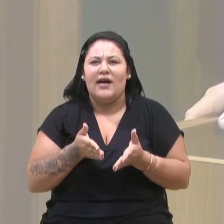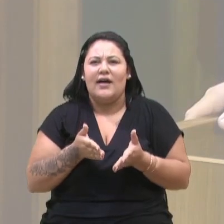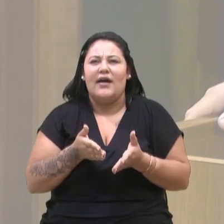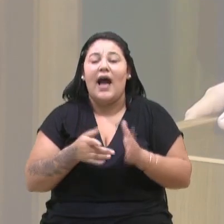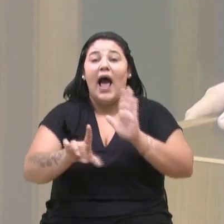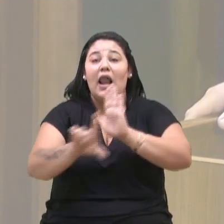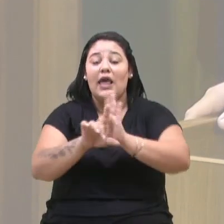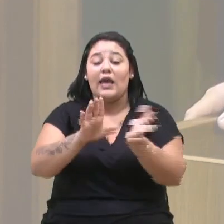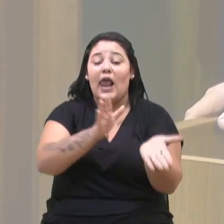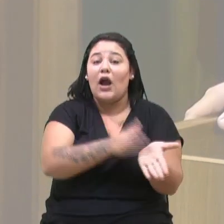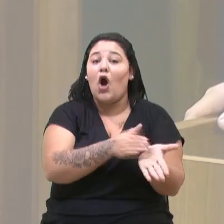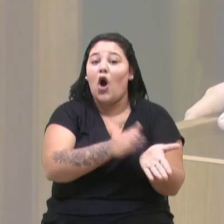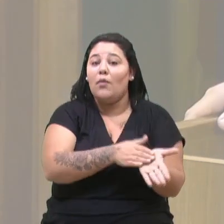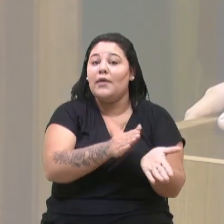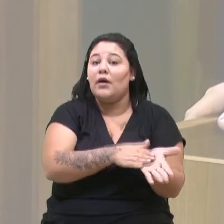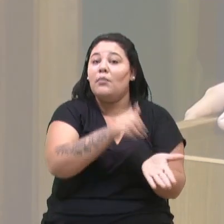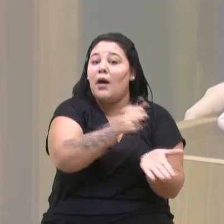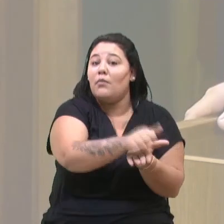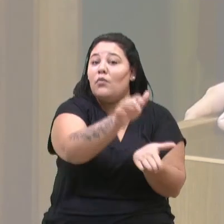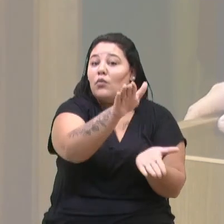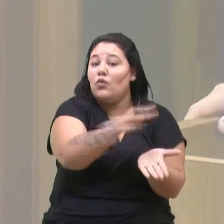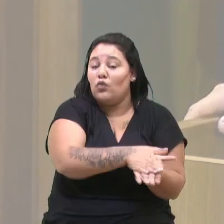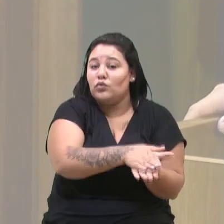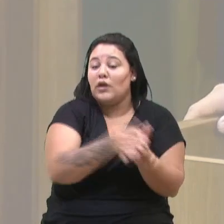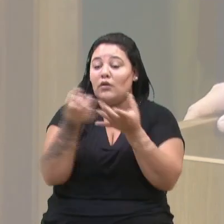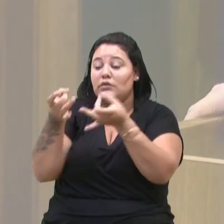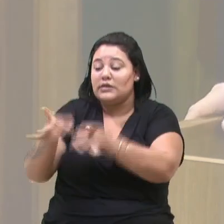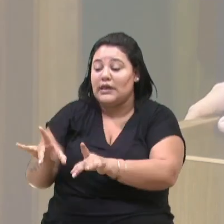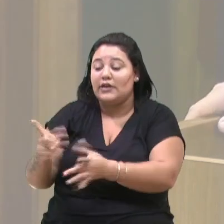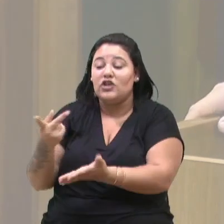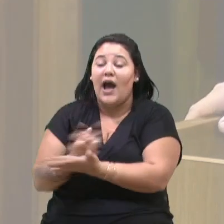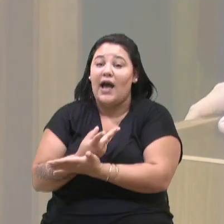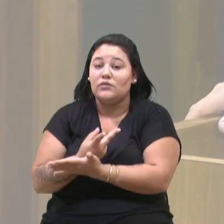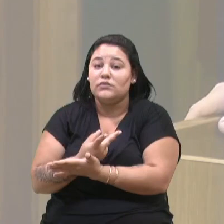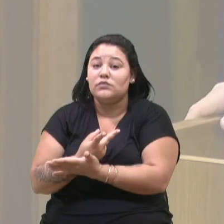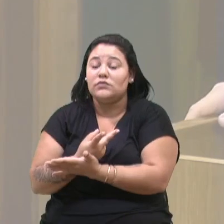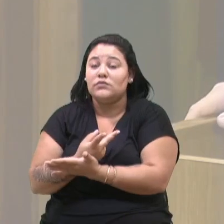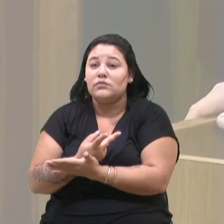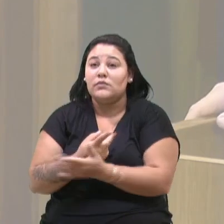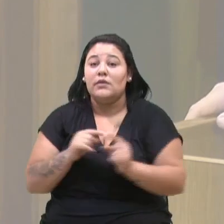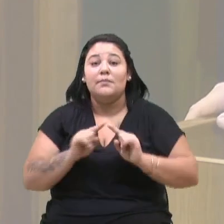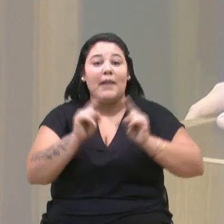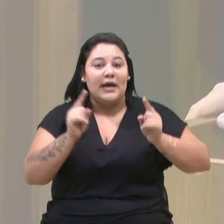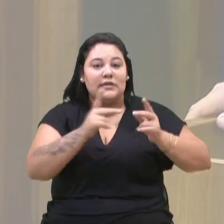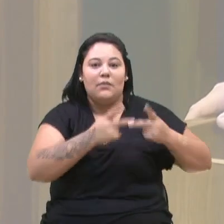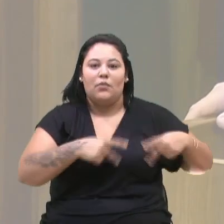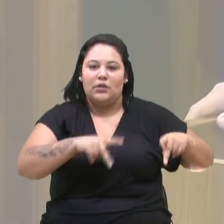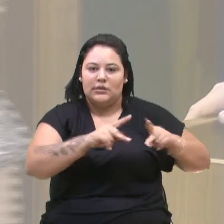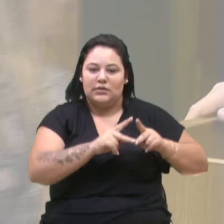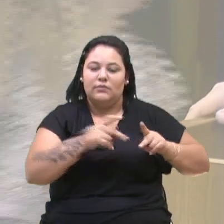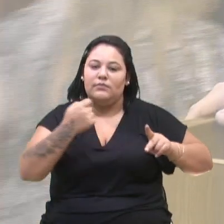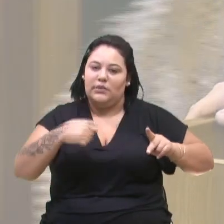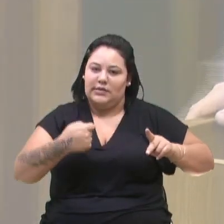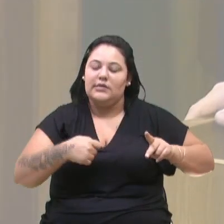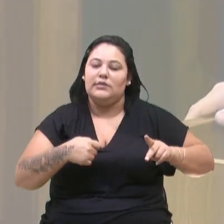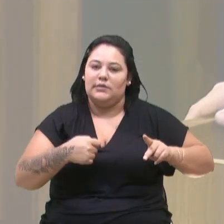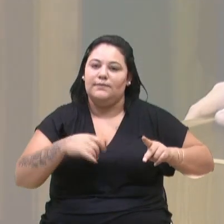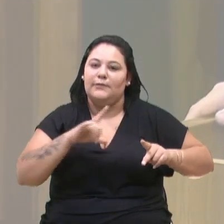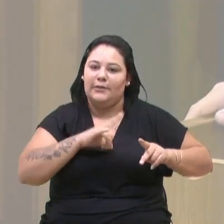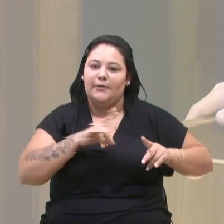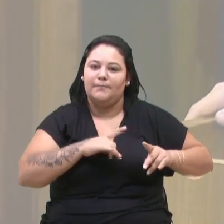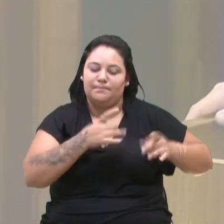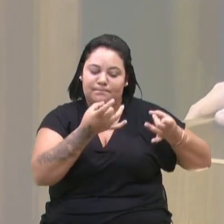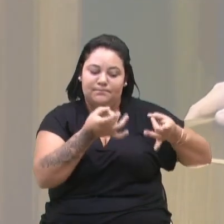cobra do infrator, né, a questão do descarte ilegal, mas a população precisa também fazer esse